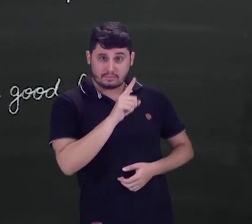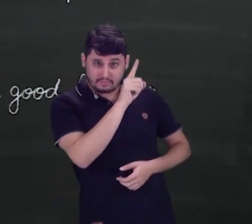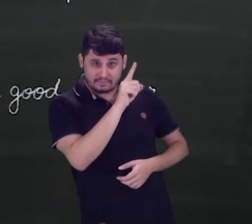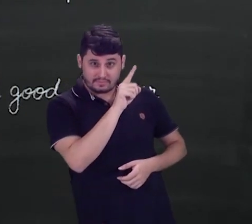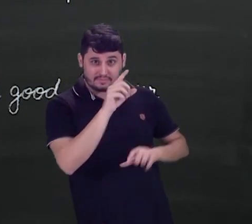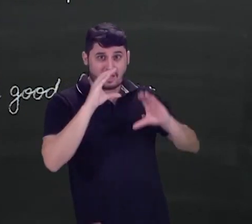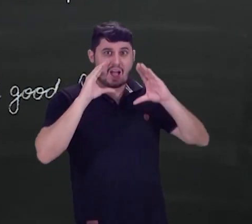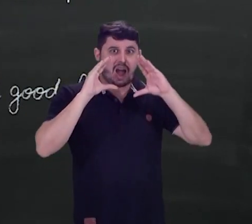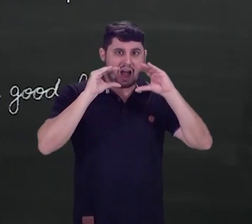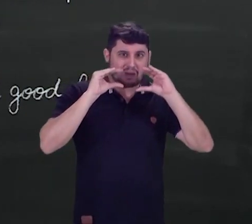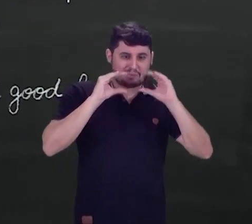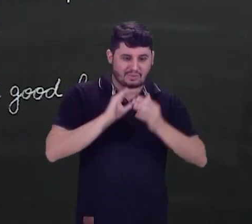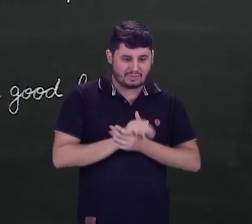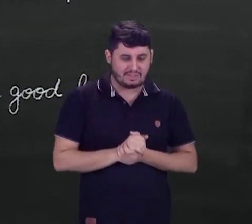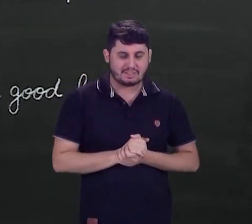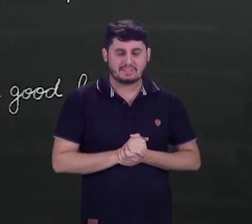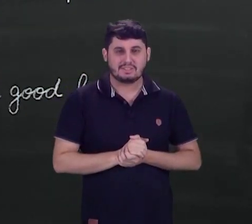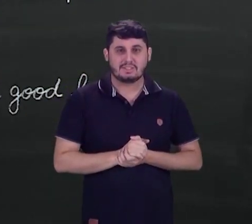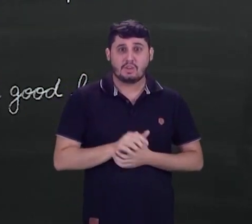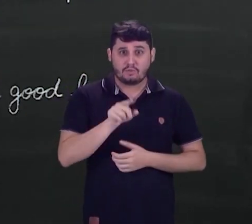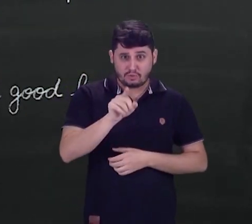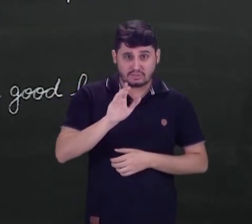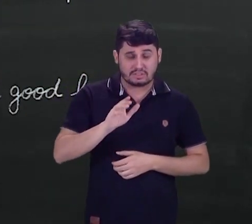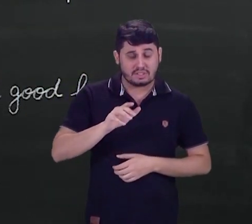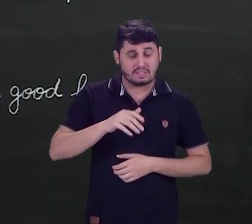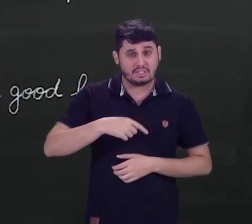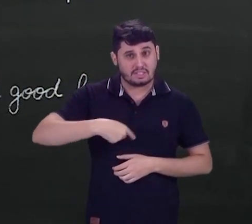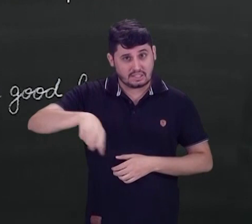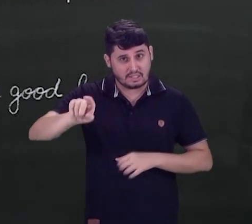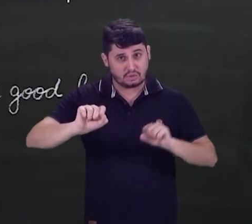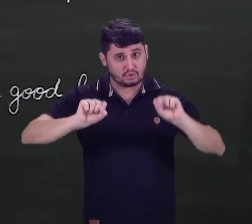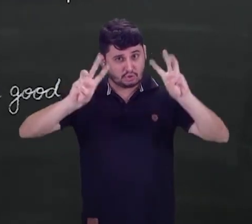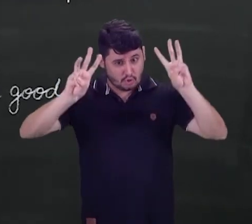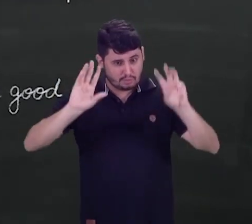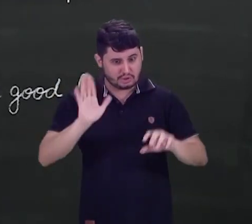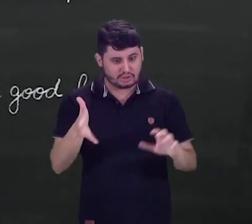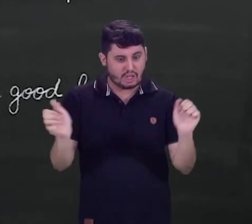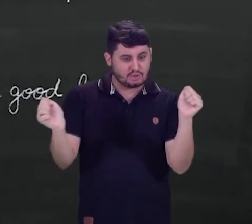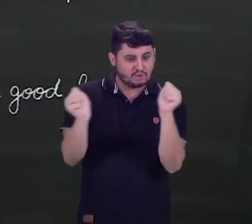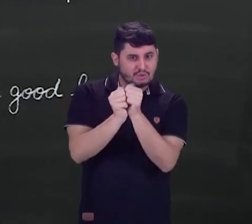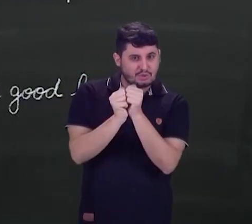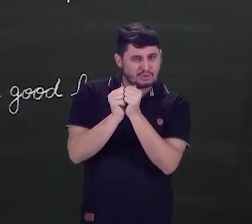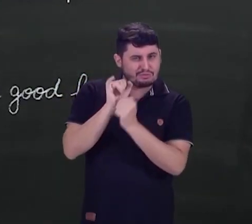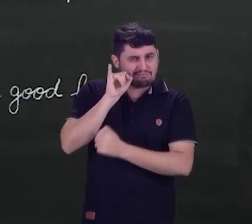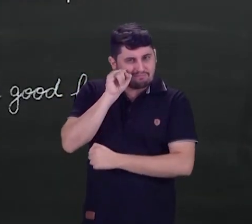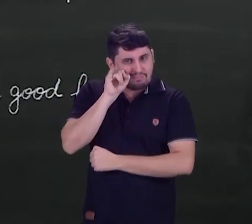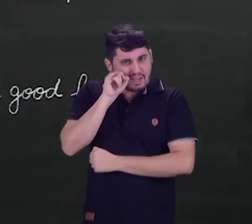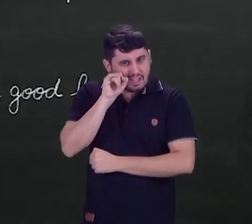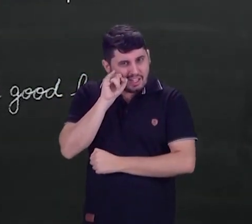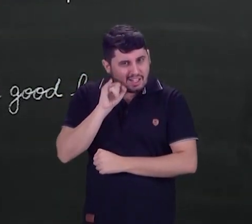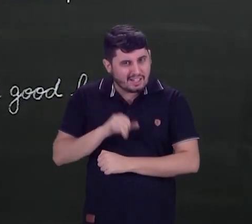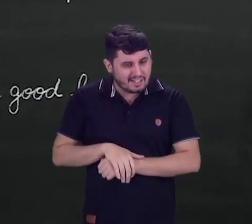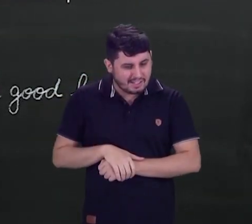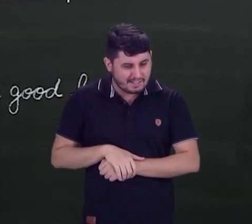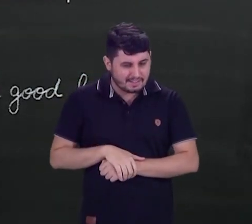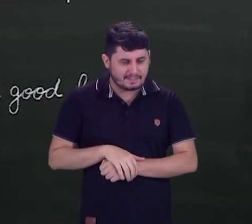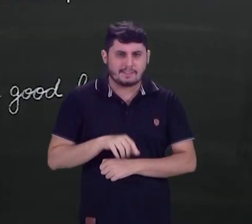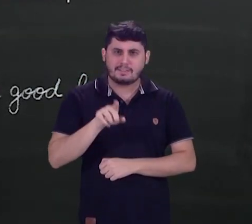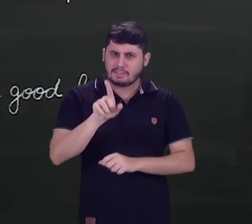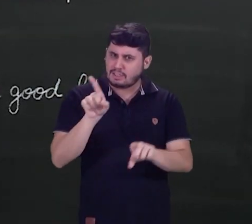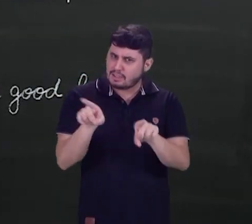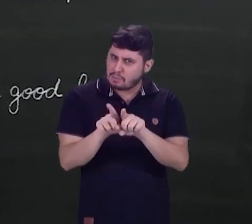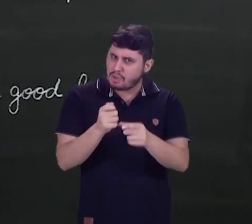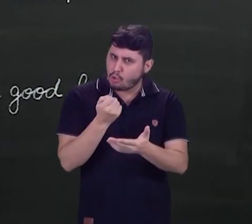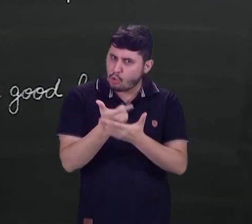hambúrguer? Você quando foi no shopping com o seu crush, você pediu também um